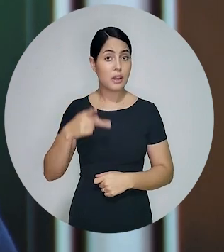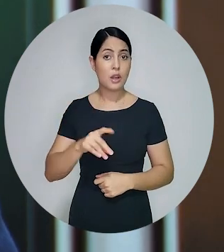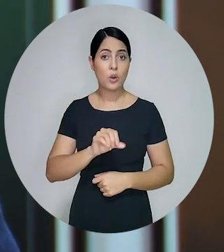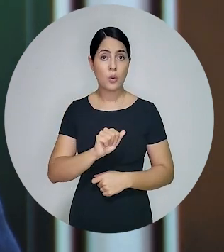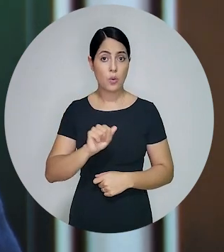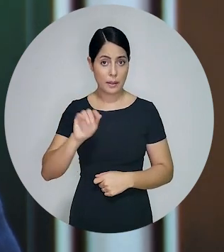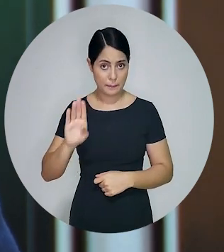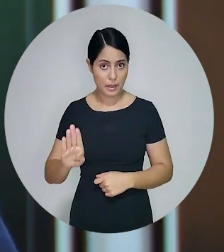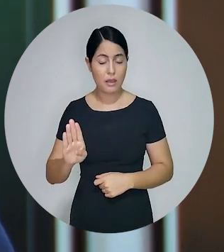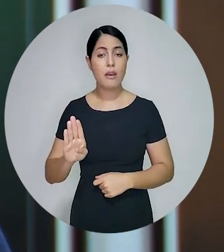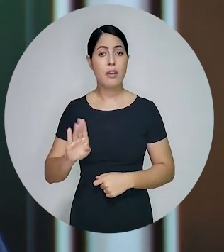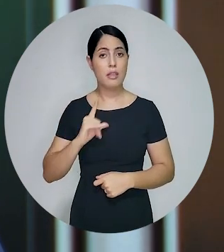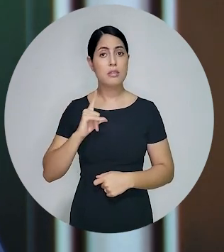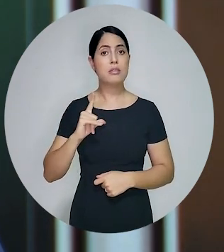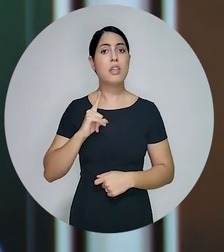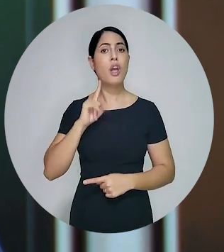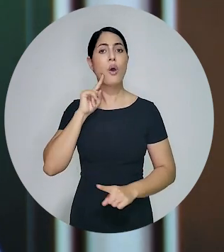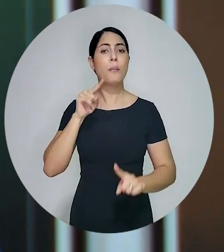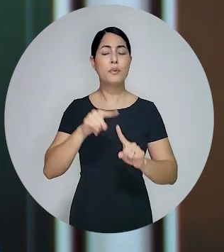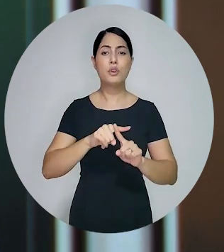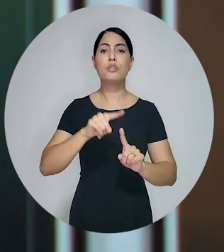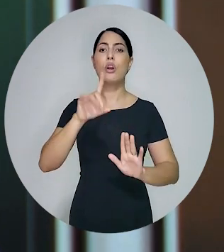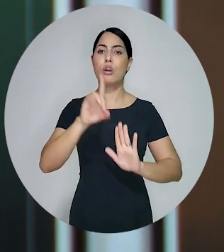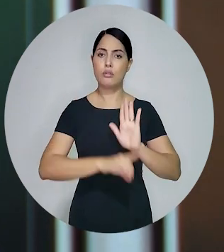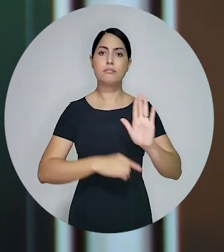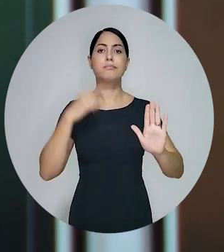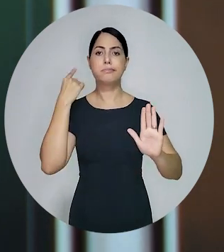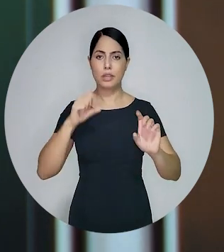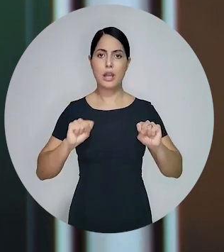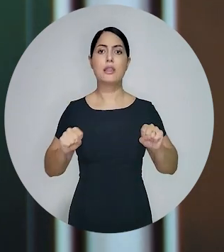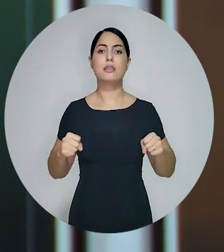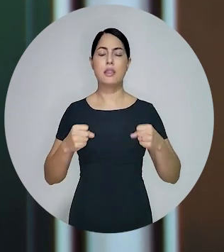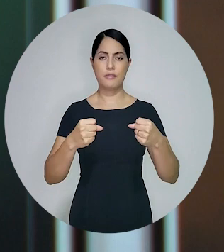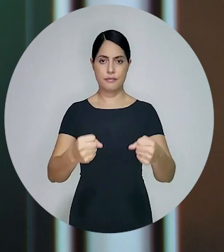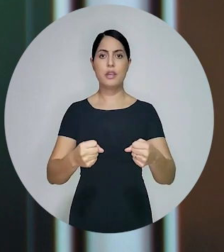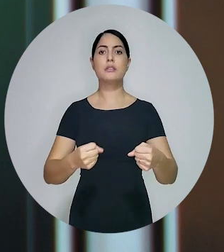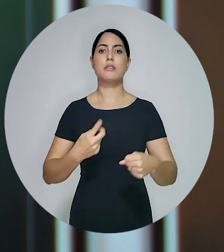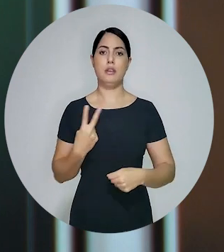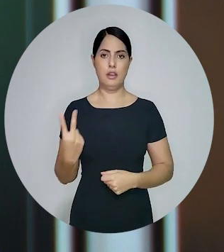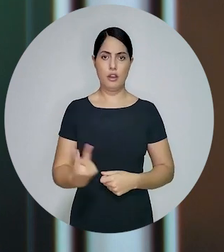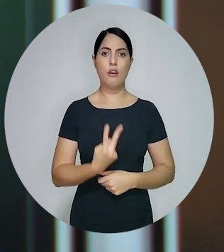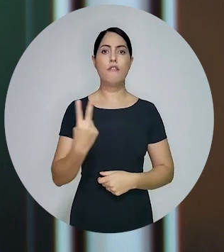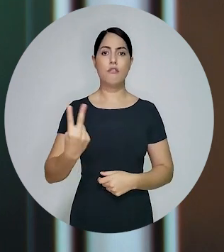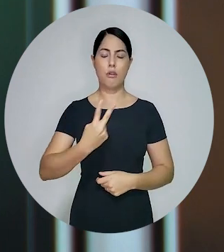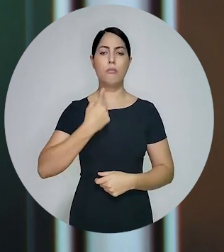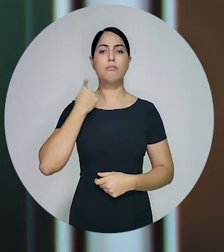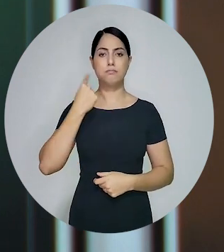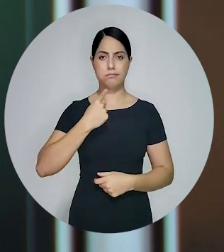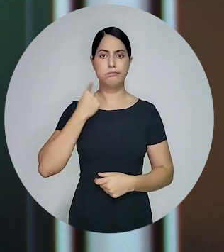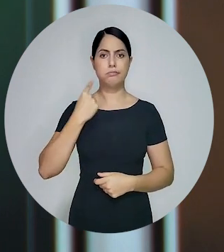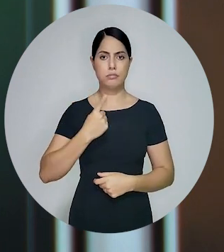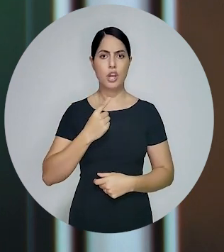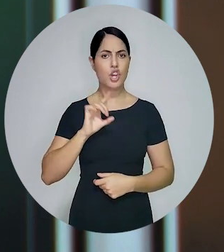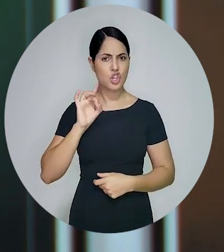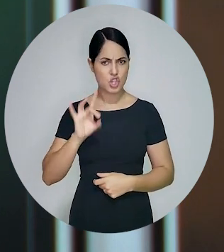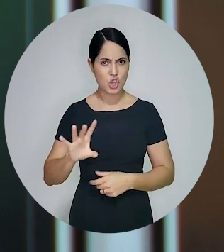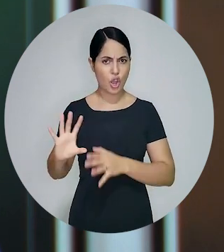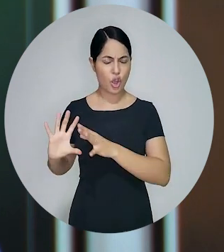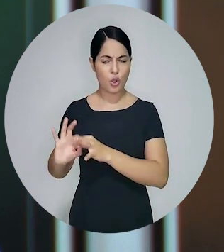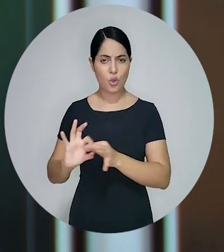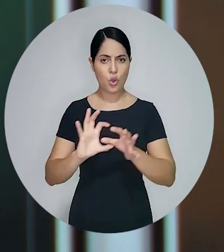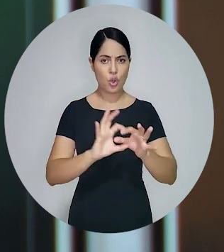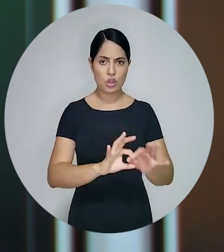Beto Simonetti tem como uma das principais bandeiras a defesa das prerrogativas e a valorização da